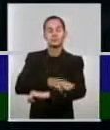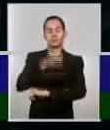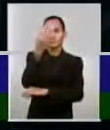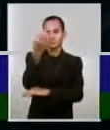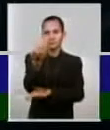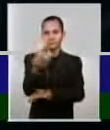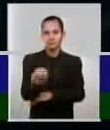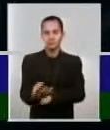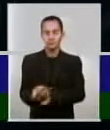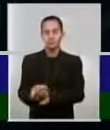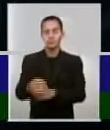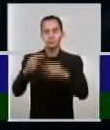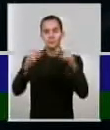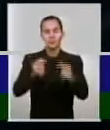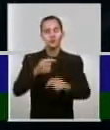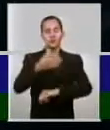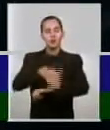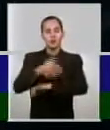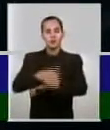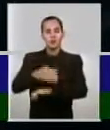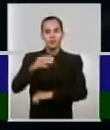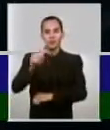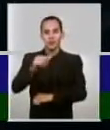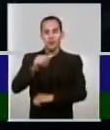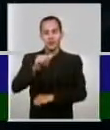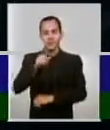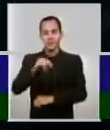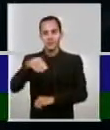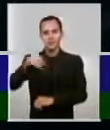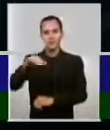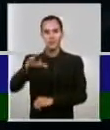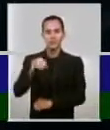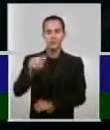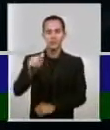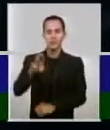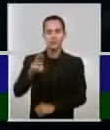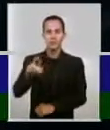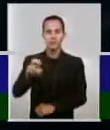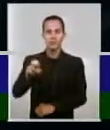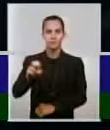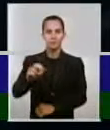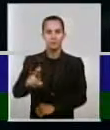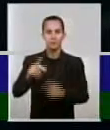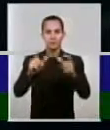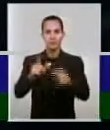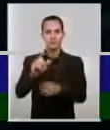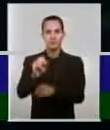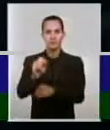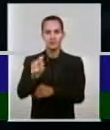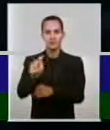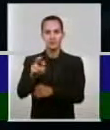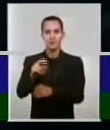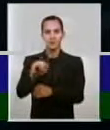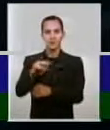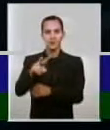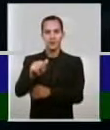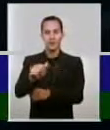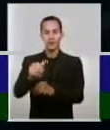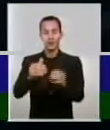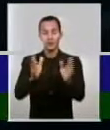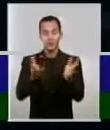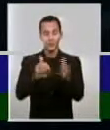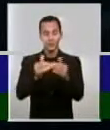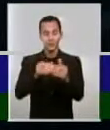horizontal e vertical em toda a extensão da rua Casemiro de Abreu, bairro Saraiva. Requerimentos apresentados pelo vereador